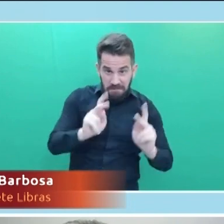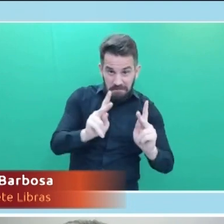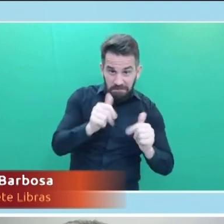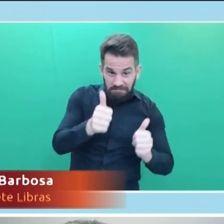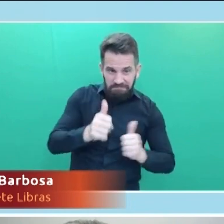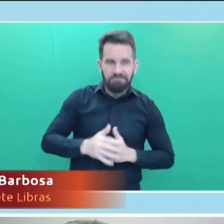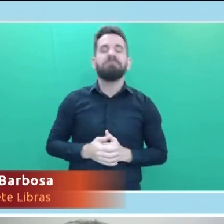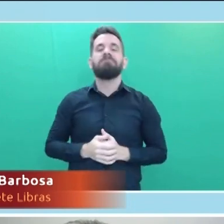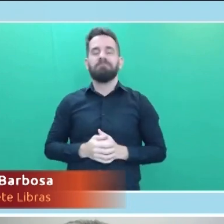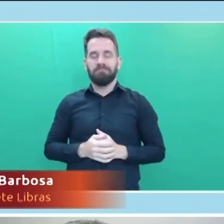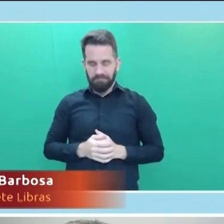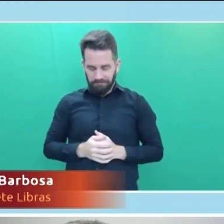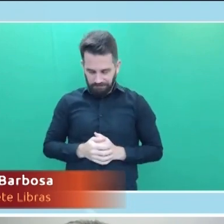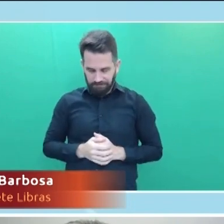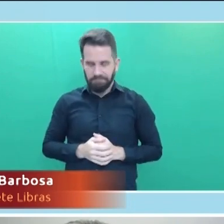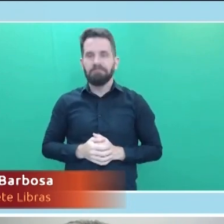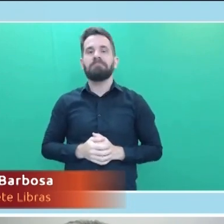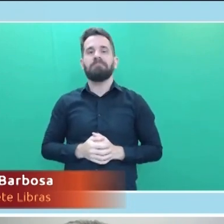Tá bom.